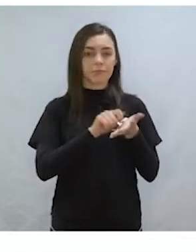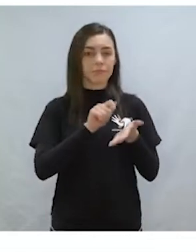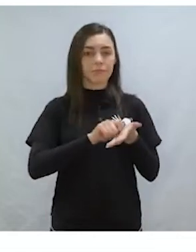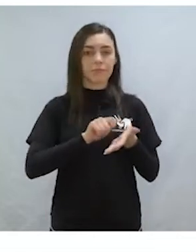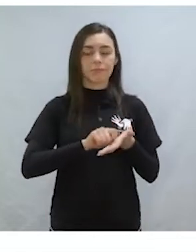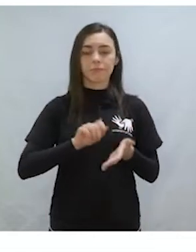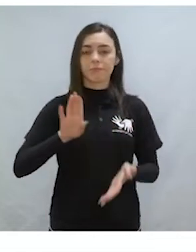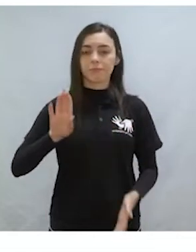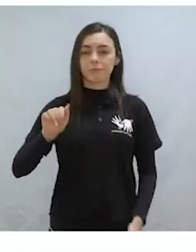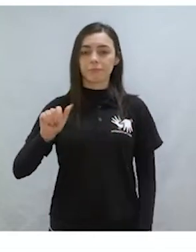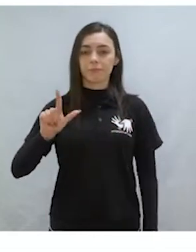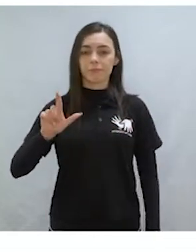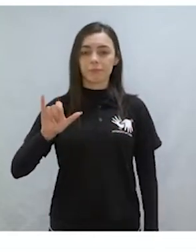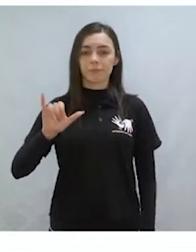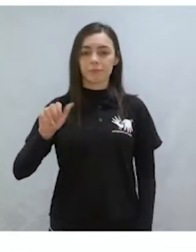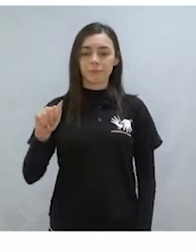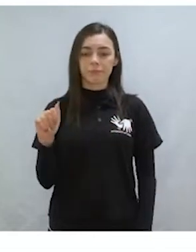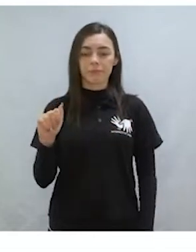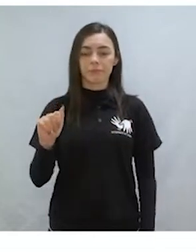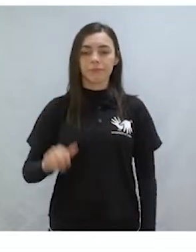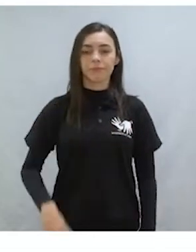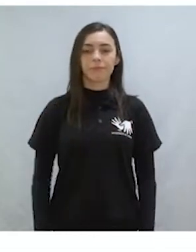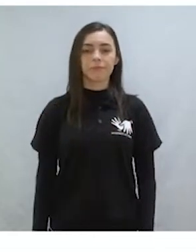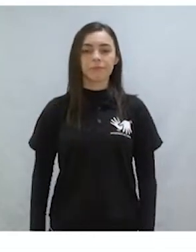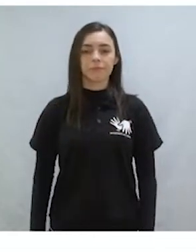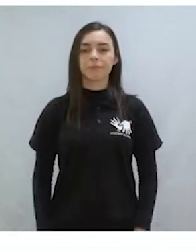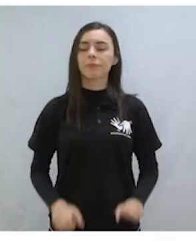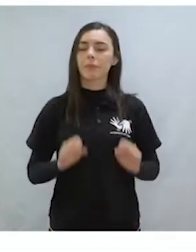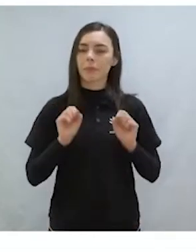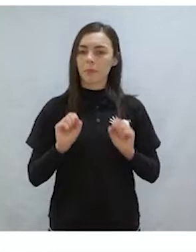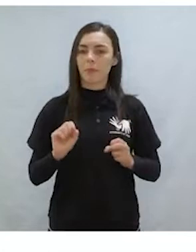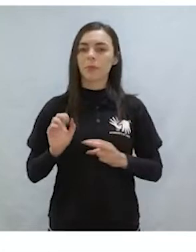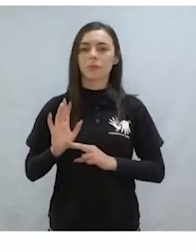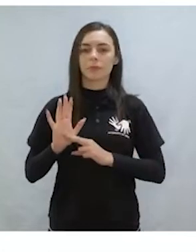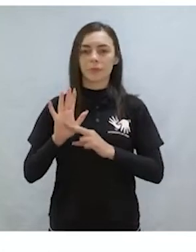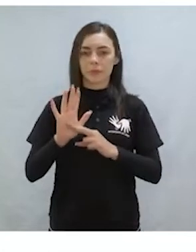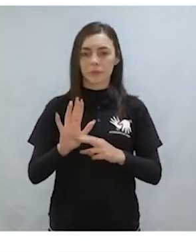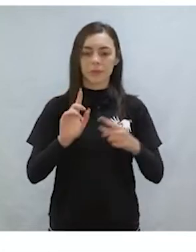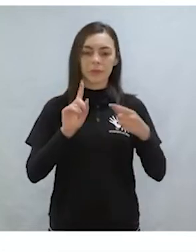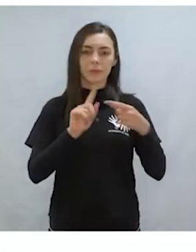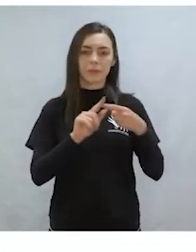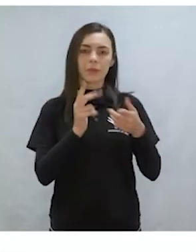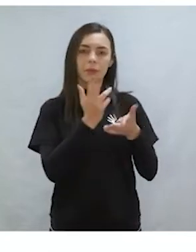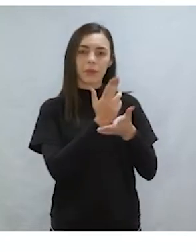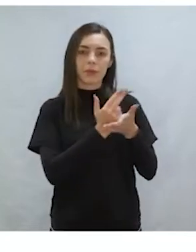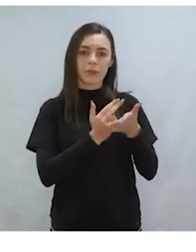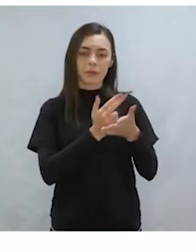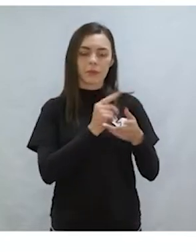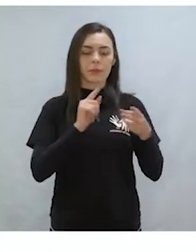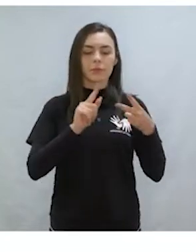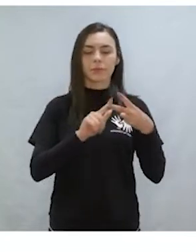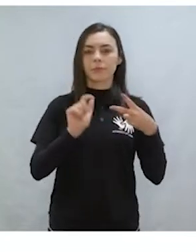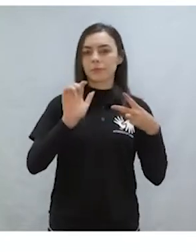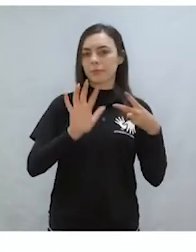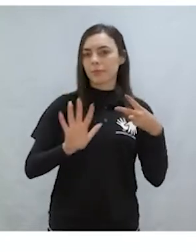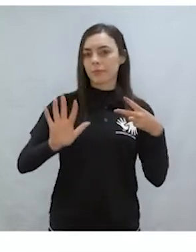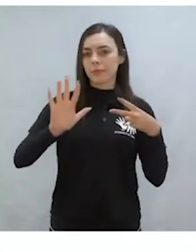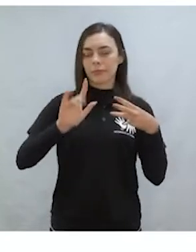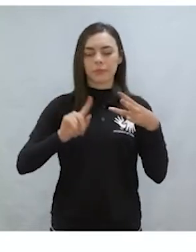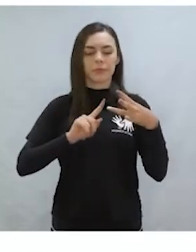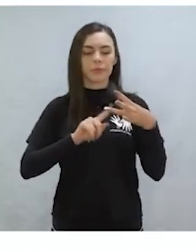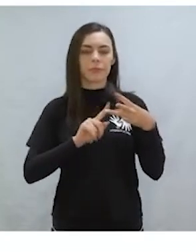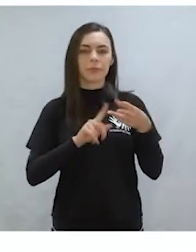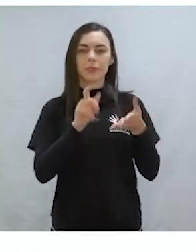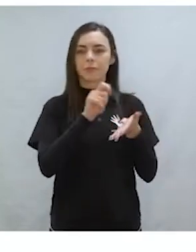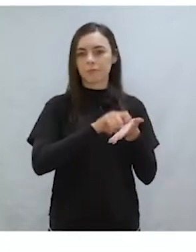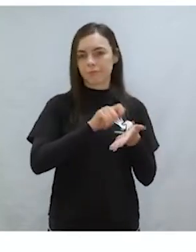palavra baleia. A escrita. Eu posso representar desenhando, ou com uma